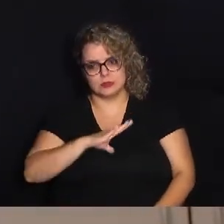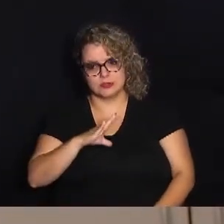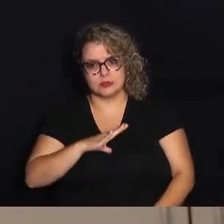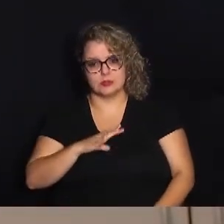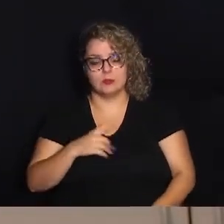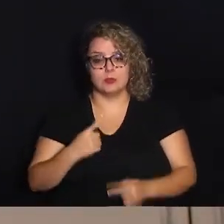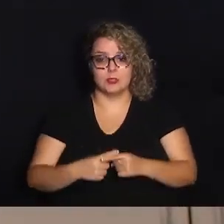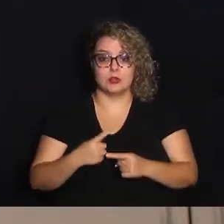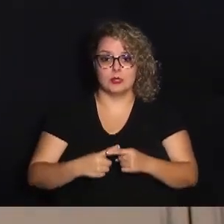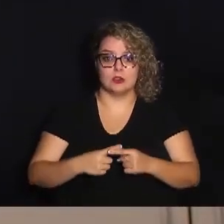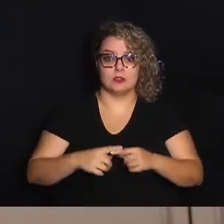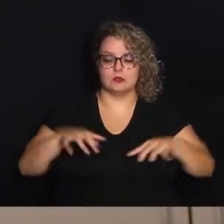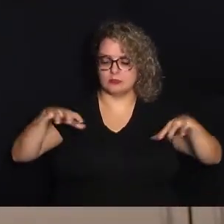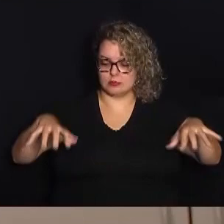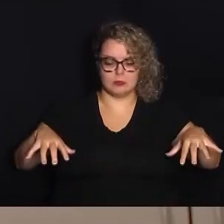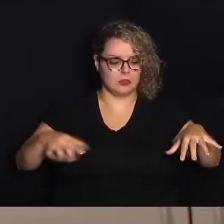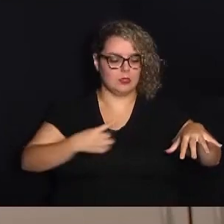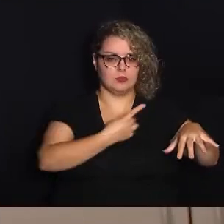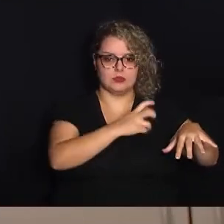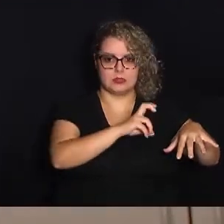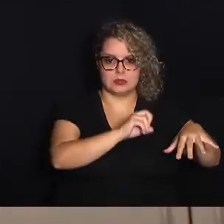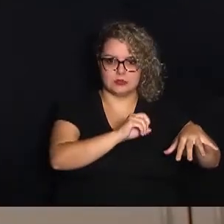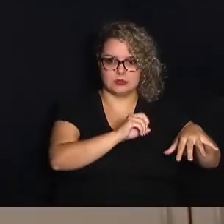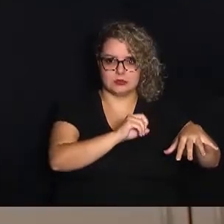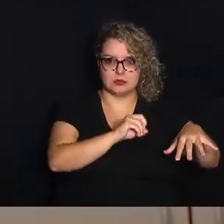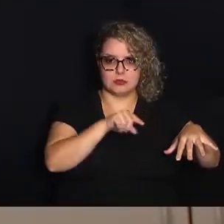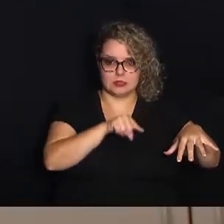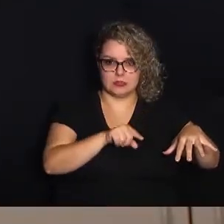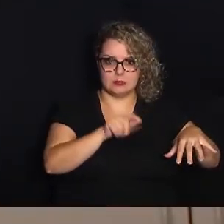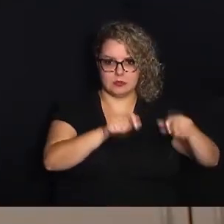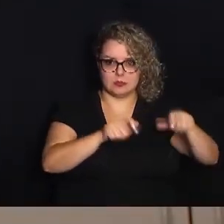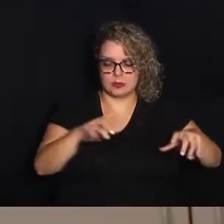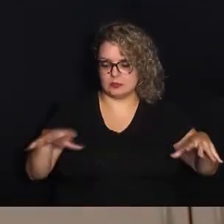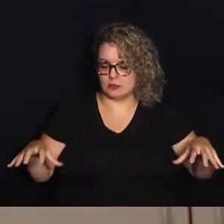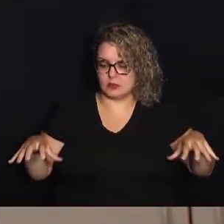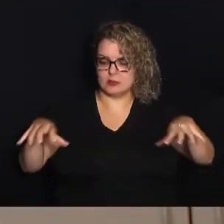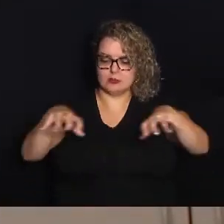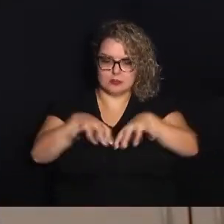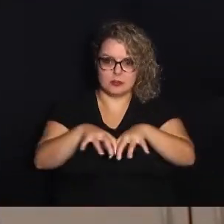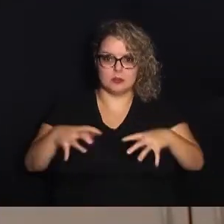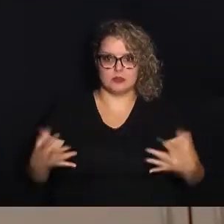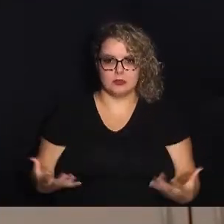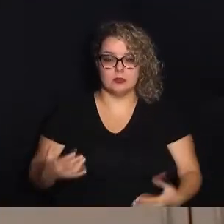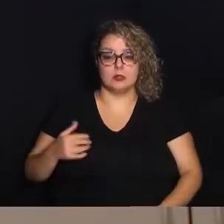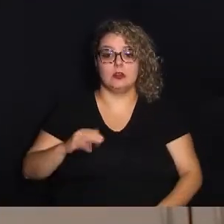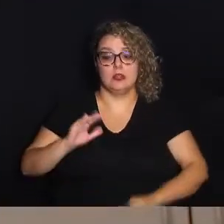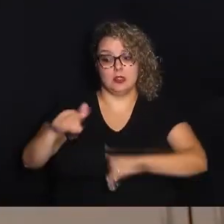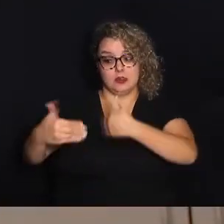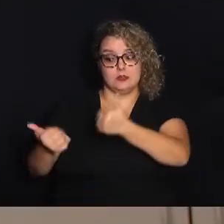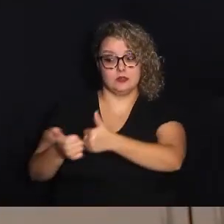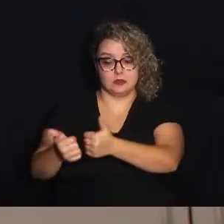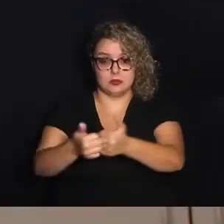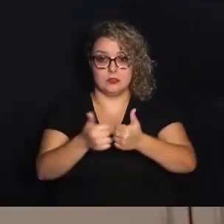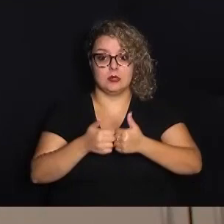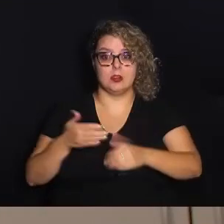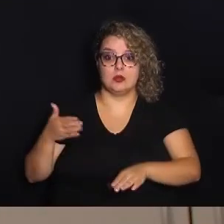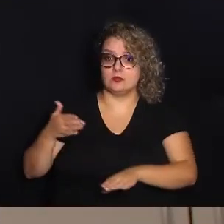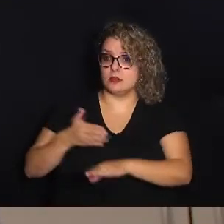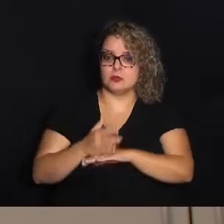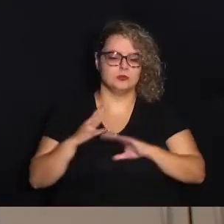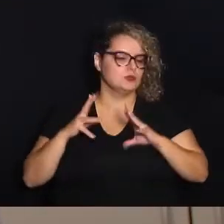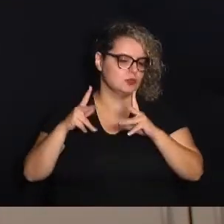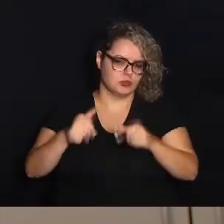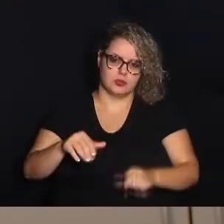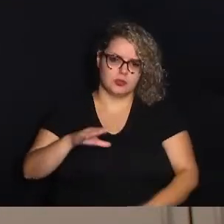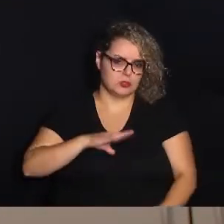cidade porque ela liga uma região com 150.000 pessoas fora cidades vizinhas porque ali é um acesso